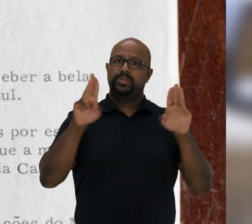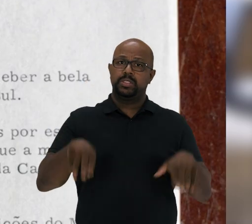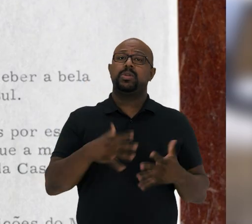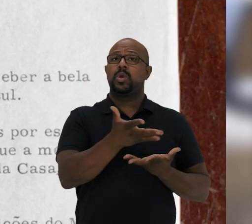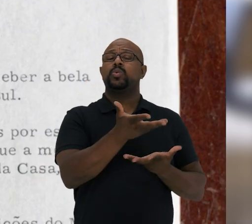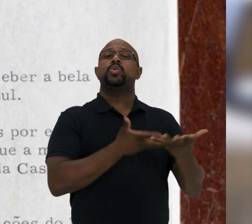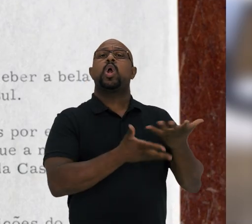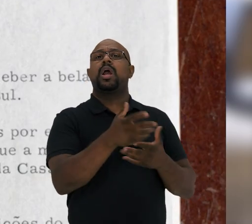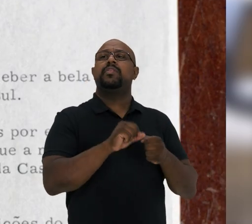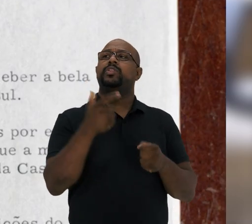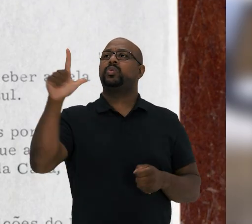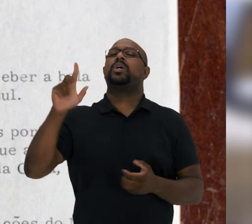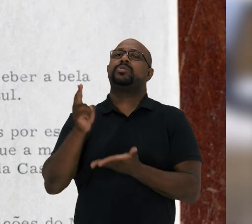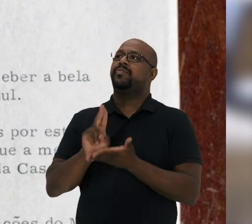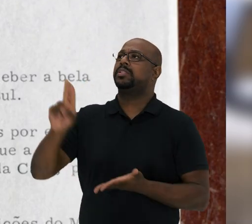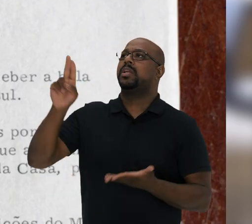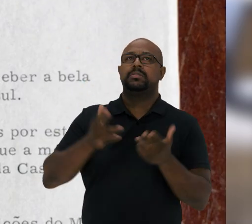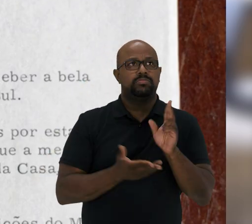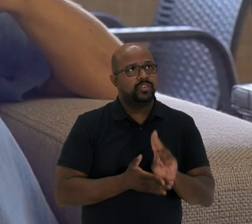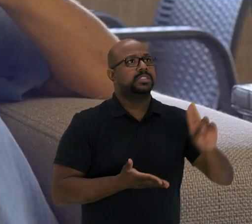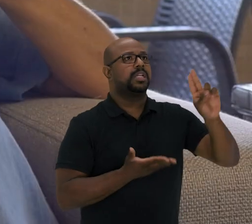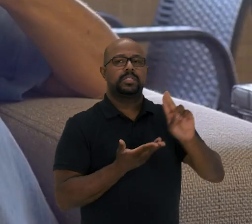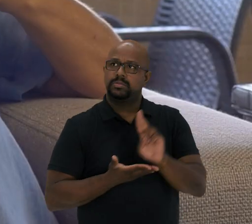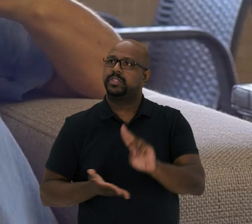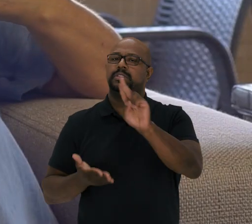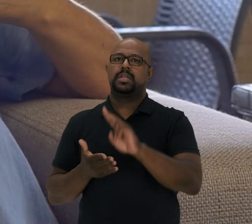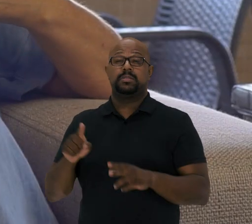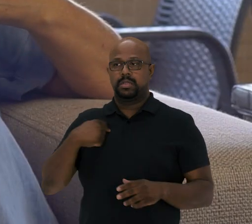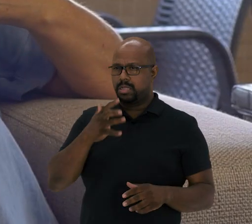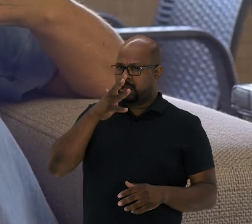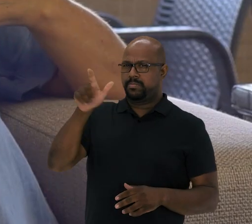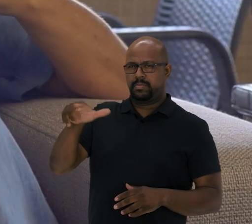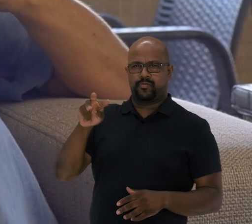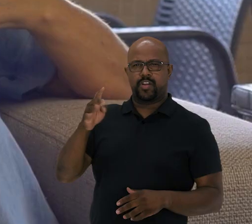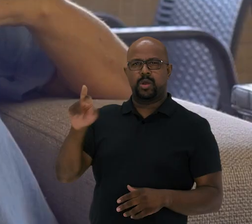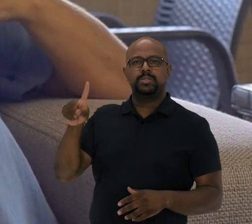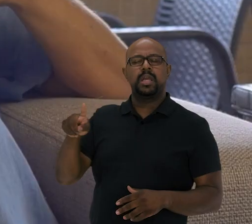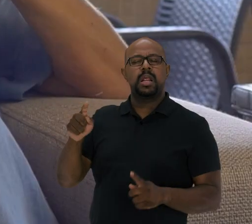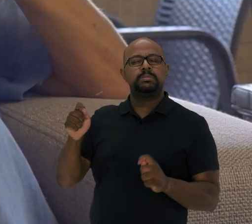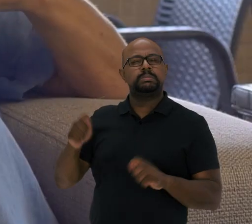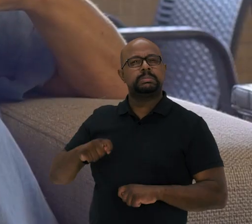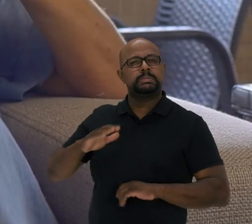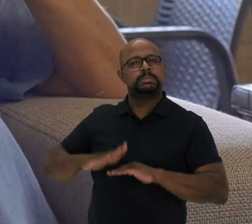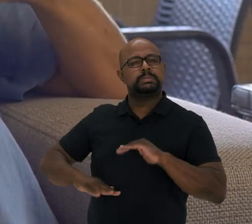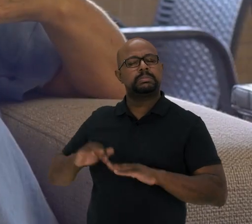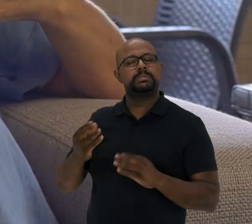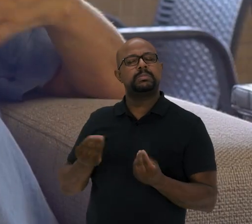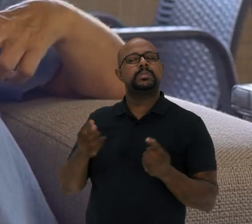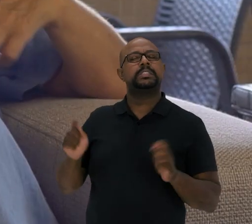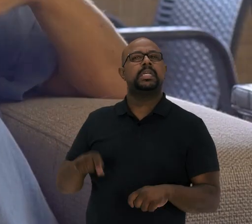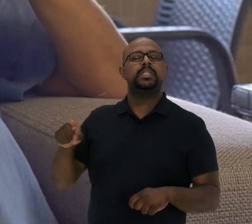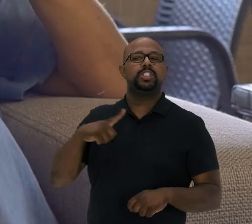no museu que são trocas que ele fez com outras universidades. O que eu admirava no Walter era a capacidade que ele